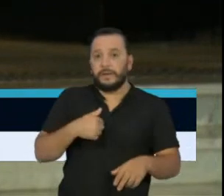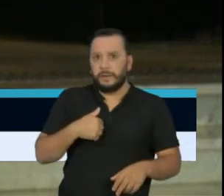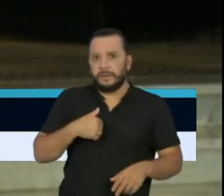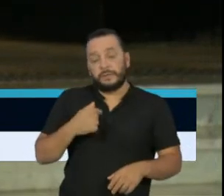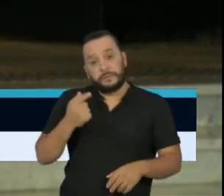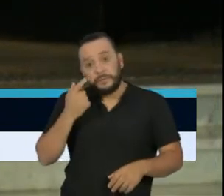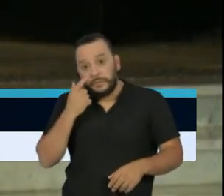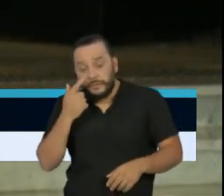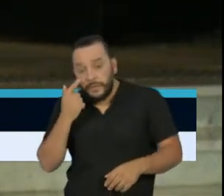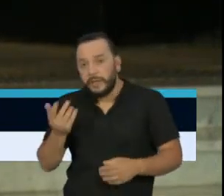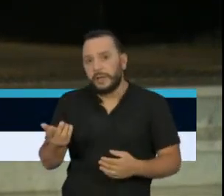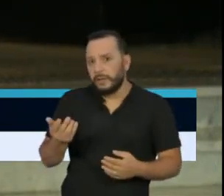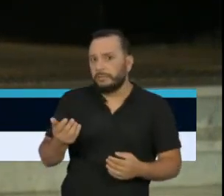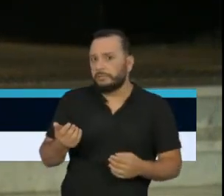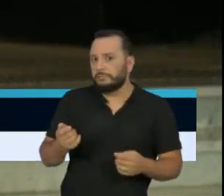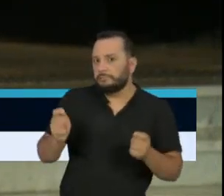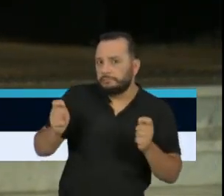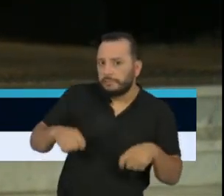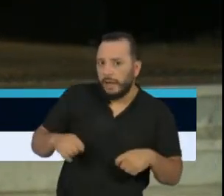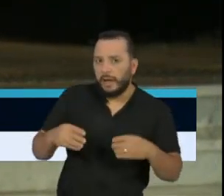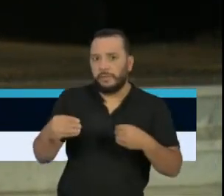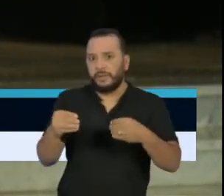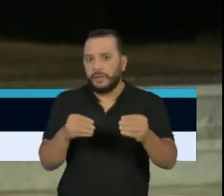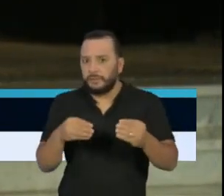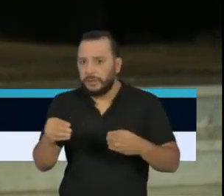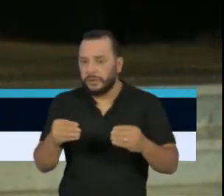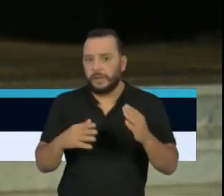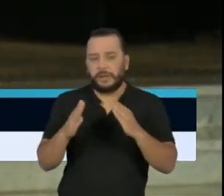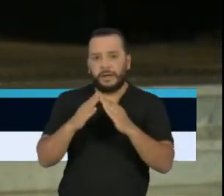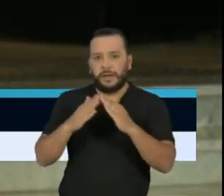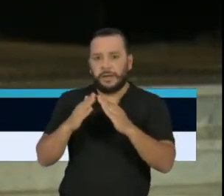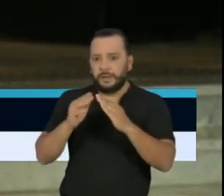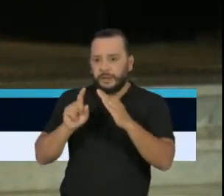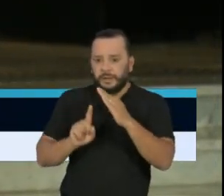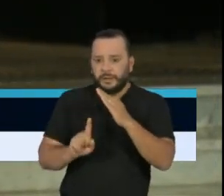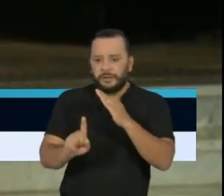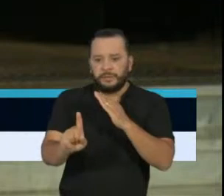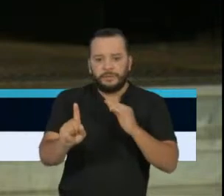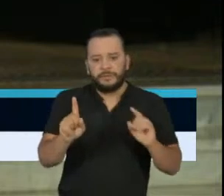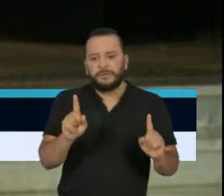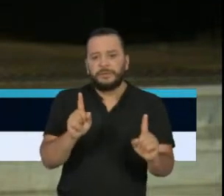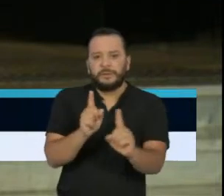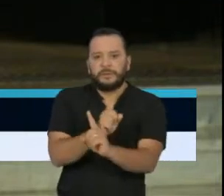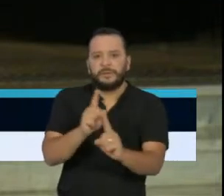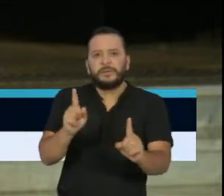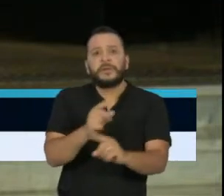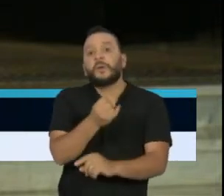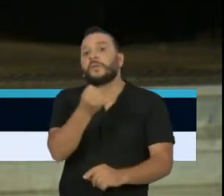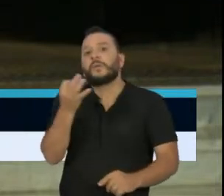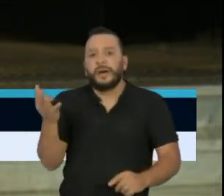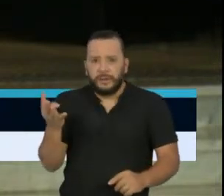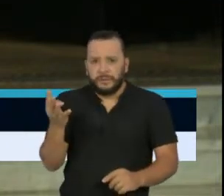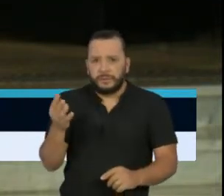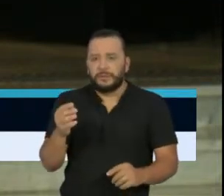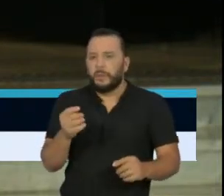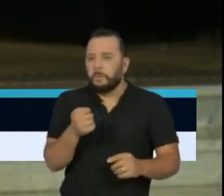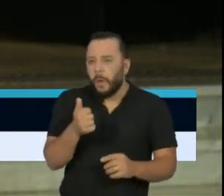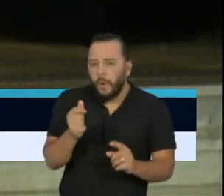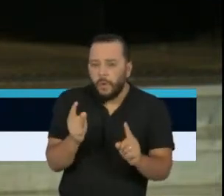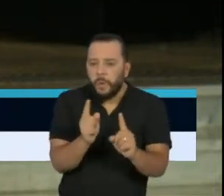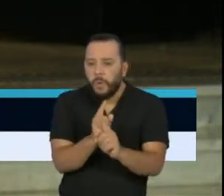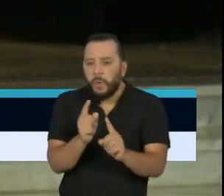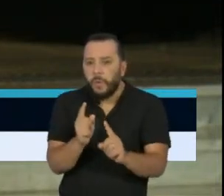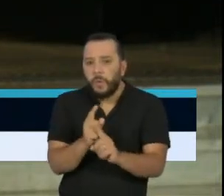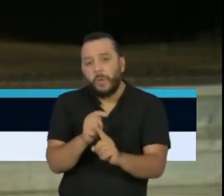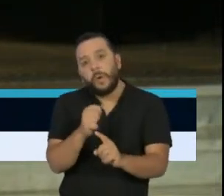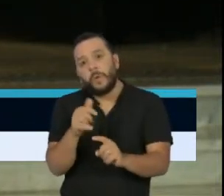definir a intensidade desse afastamento ou definir o quanto nós vamos poder relaxar. Então, o recado final que eu